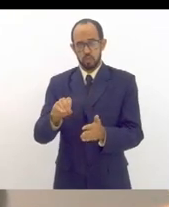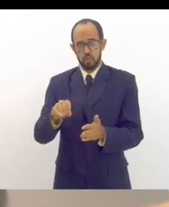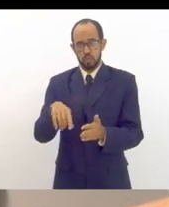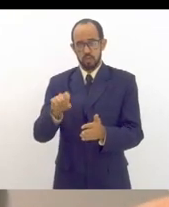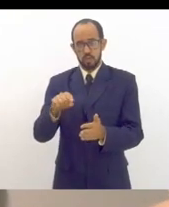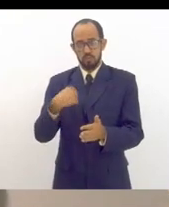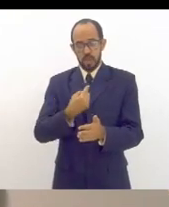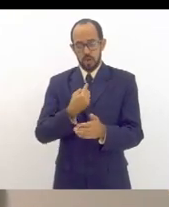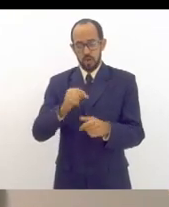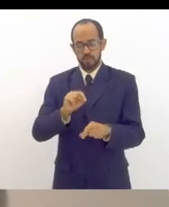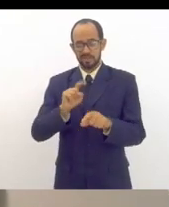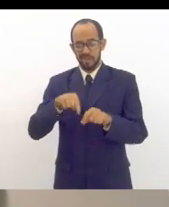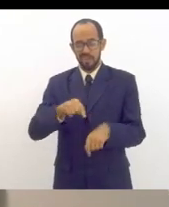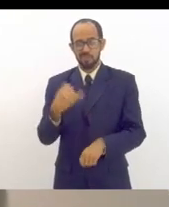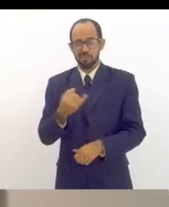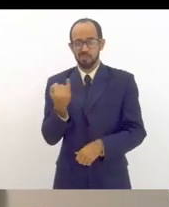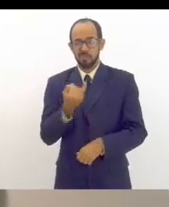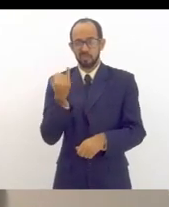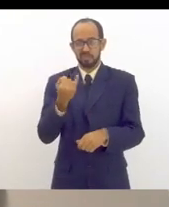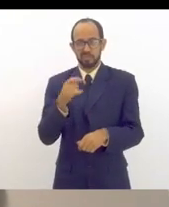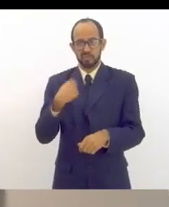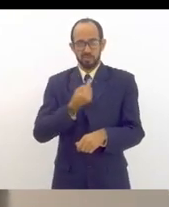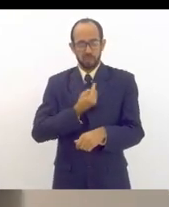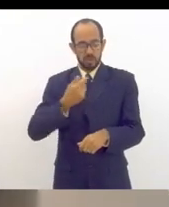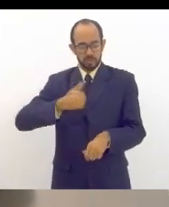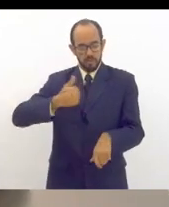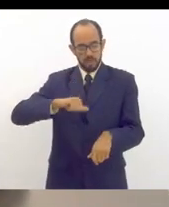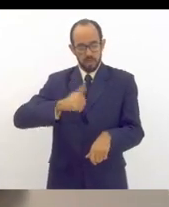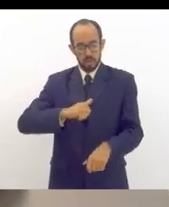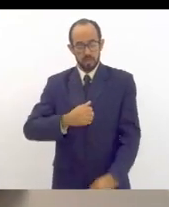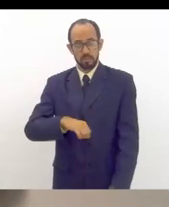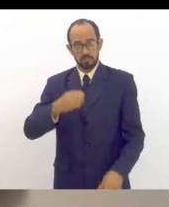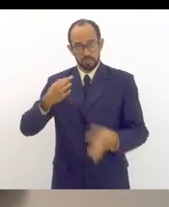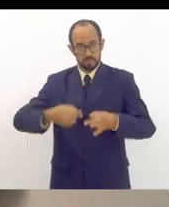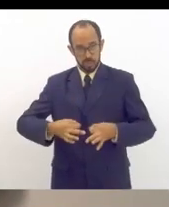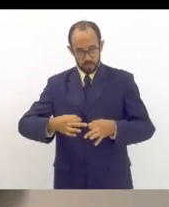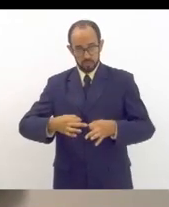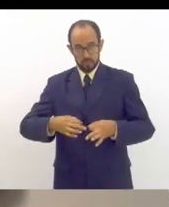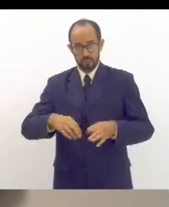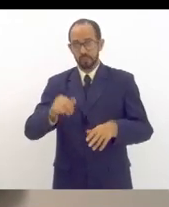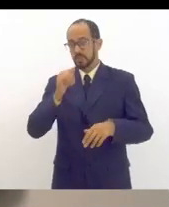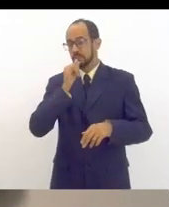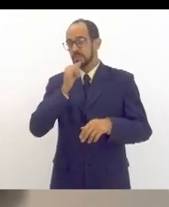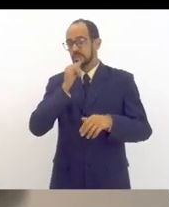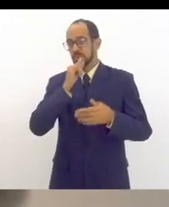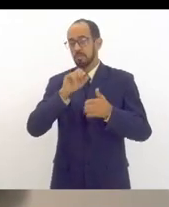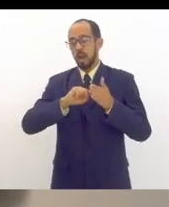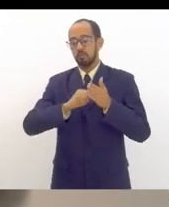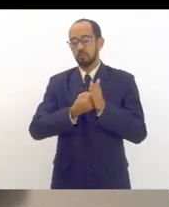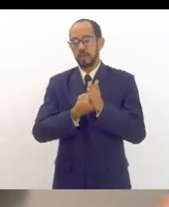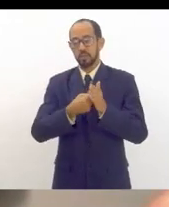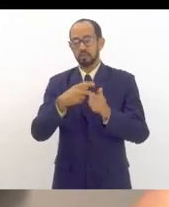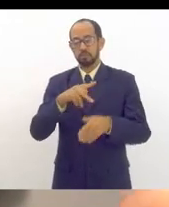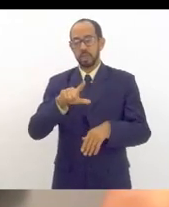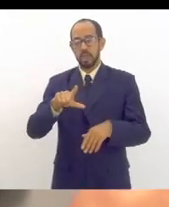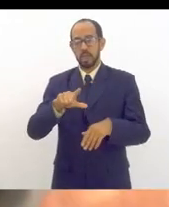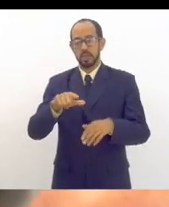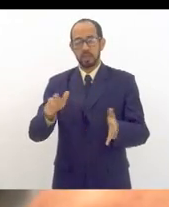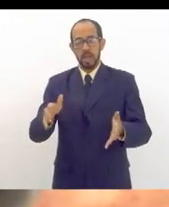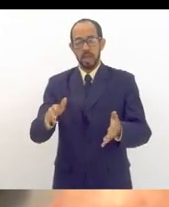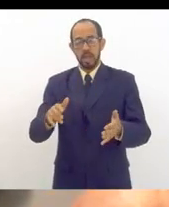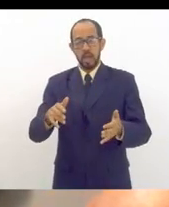nós é muito importante que a gente aprecie com muito bom senso. Eu me refiro aqui, por exemplo, ao veto relacionado ao projeto da animação